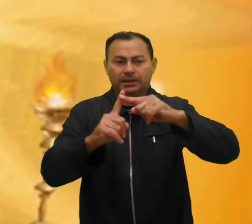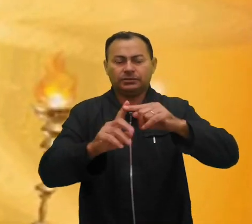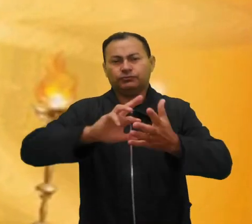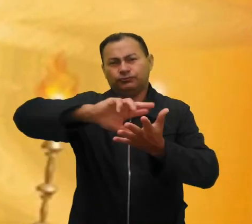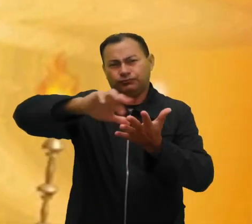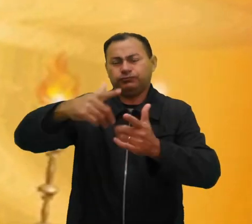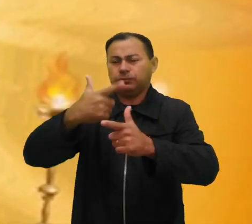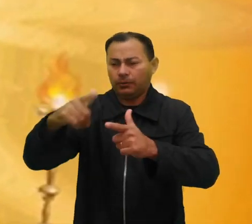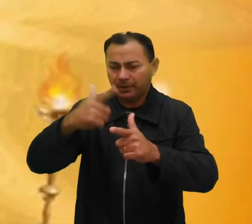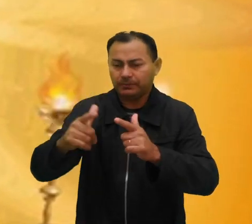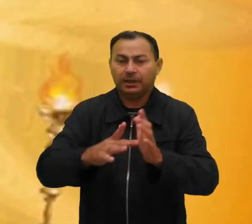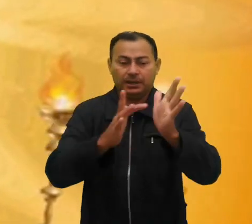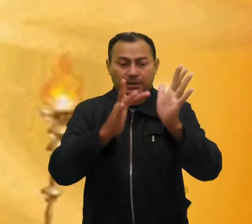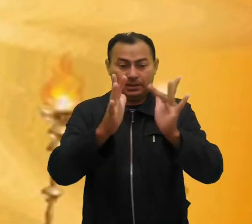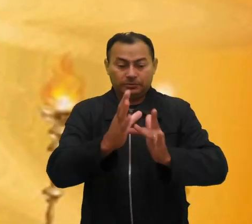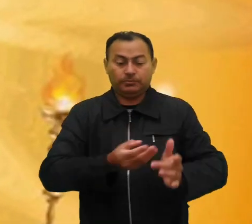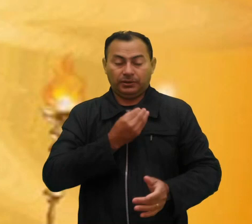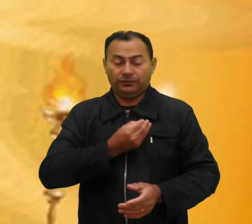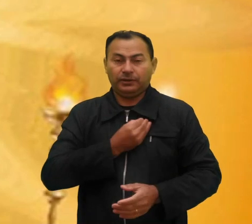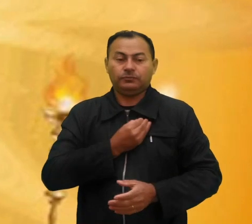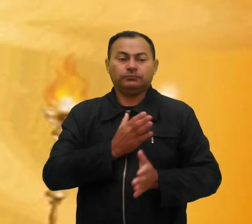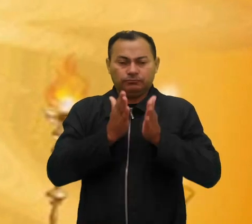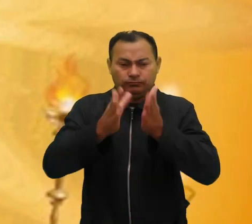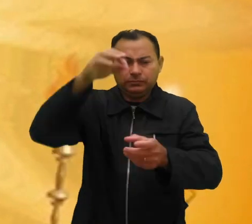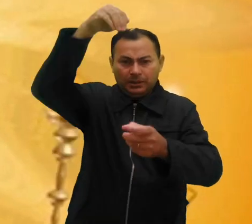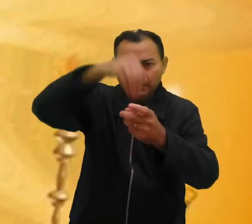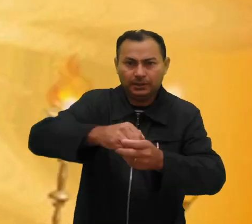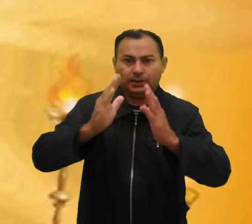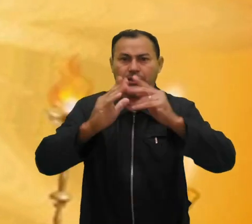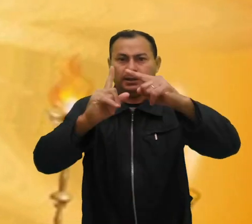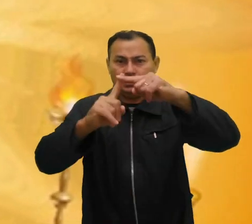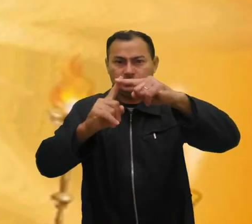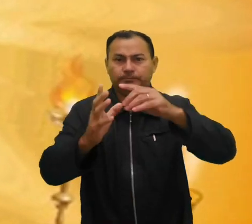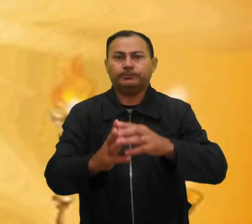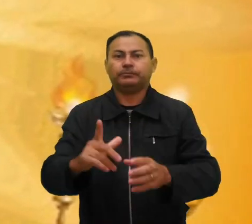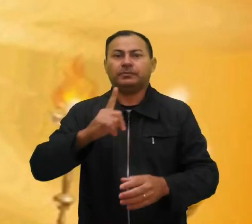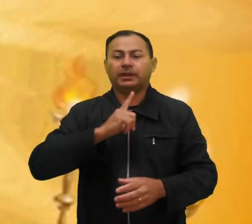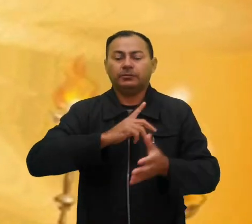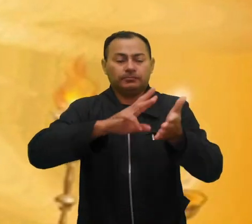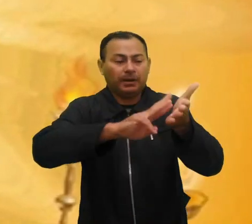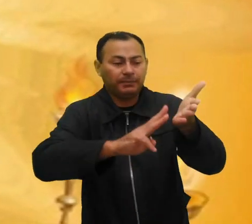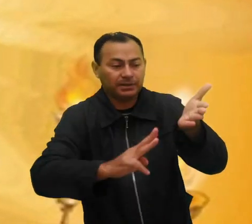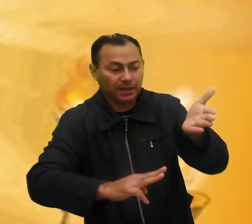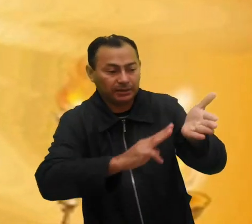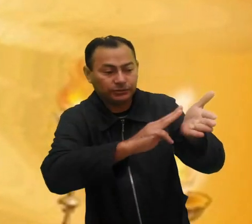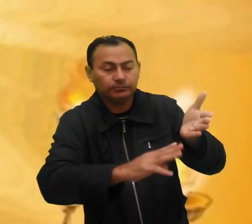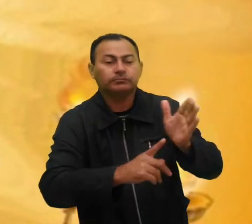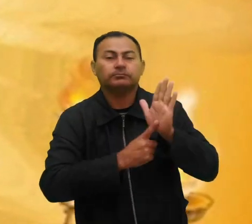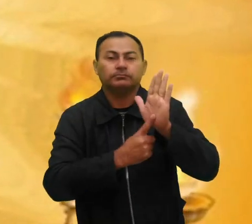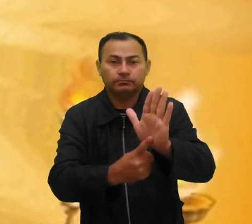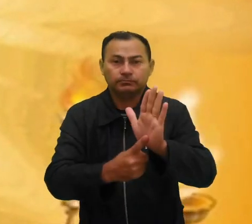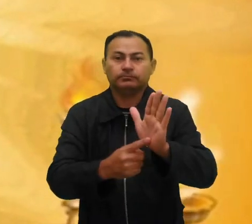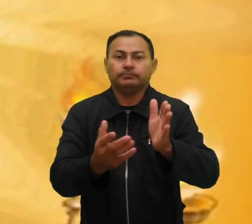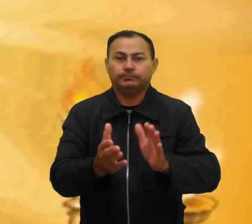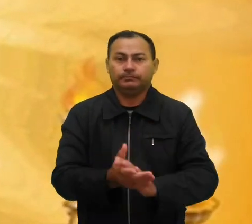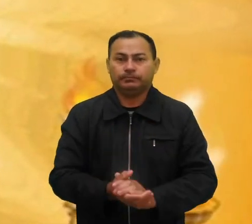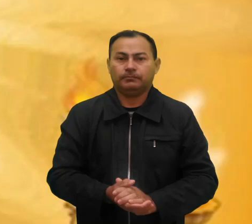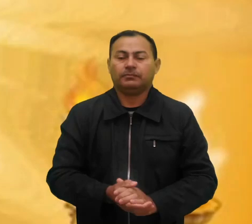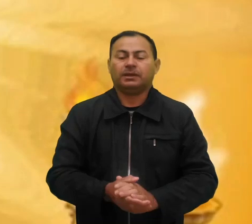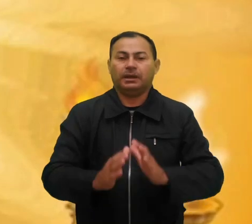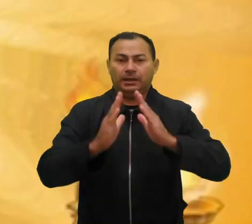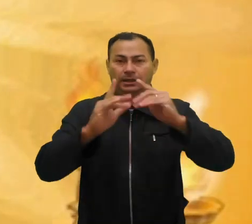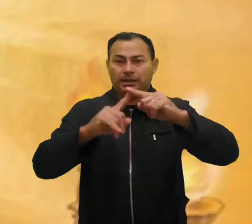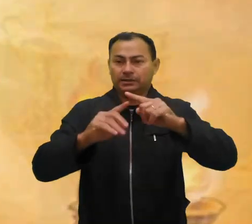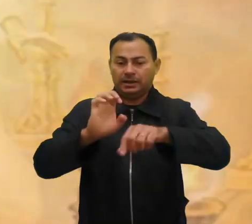terem vários problemas, o Cristo vivo e ressurreto está no meio das igrejas e tem uma mensagem para elas.